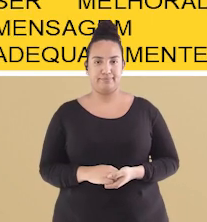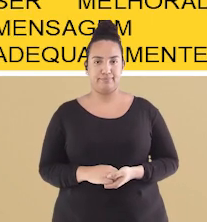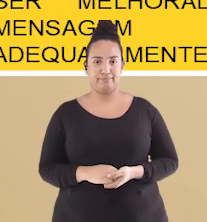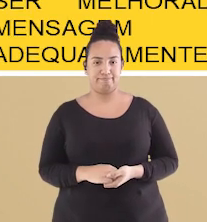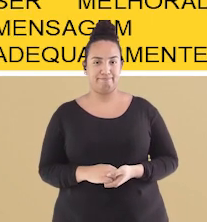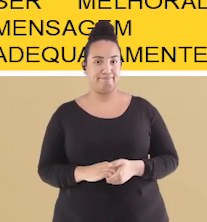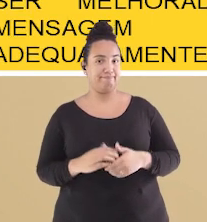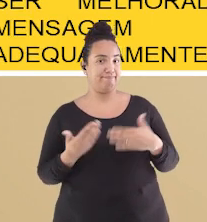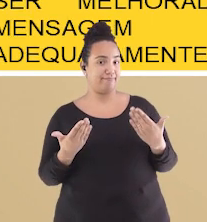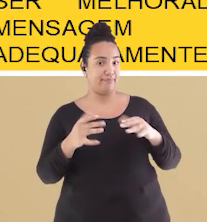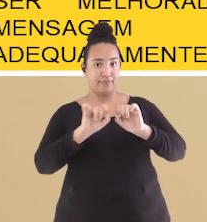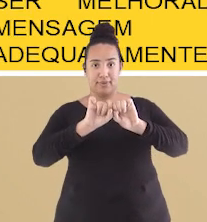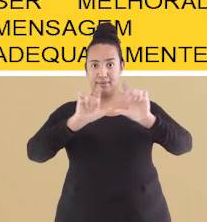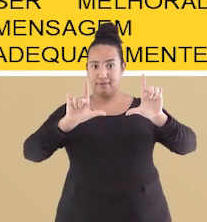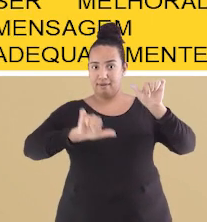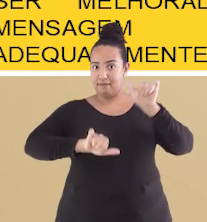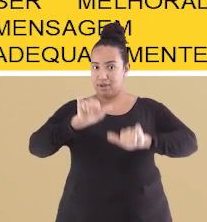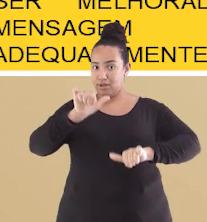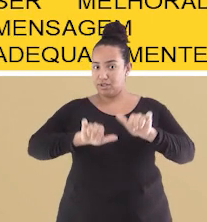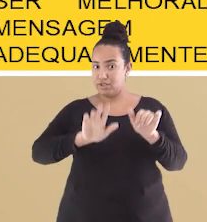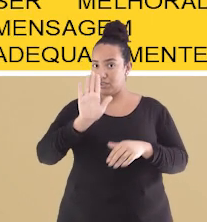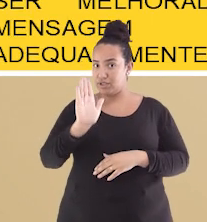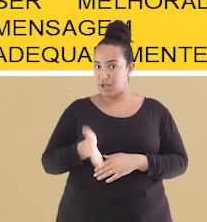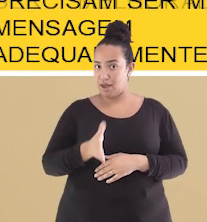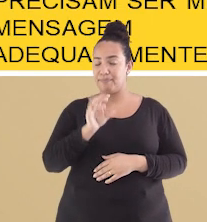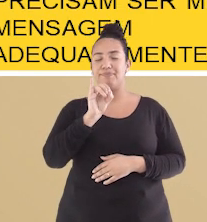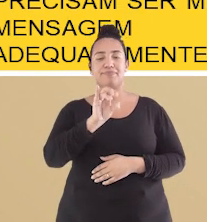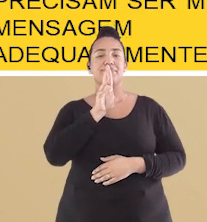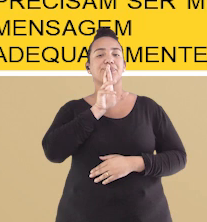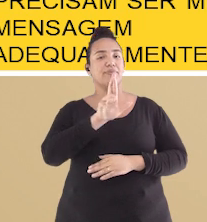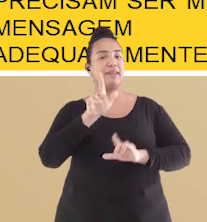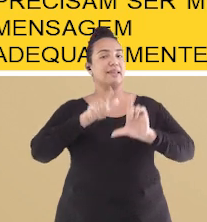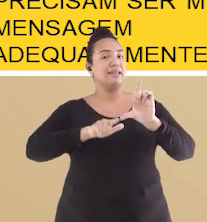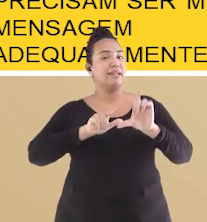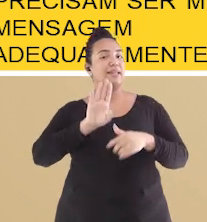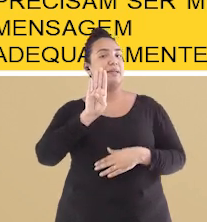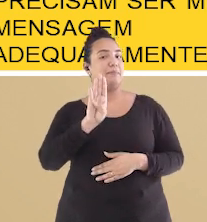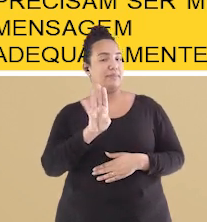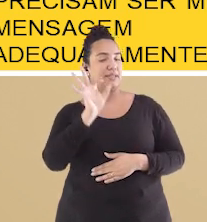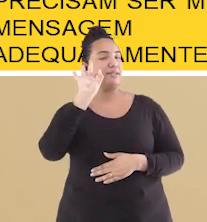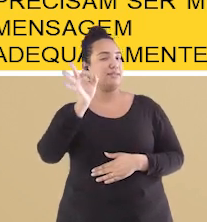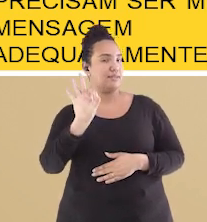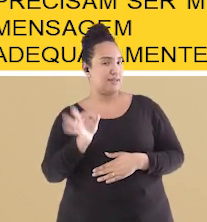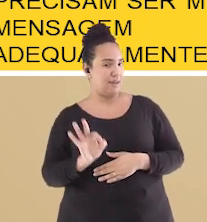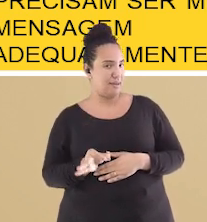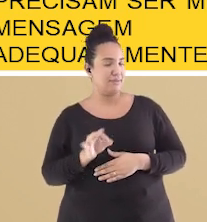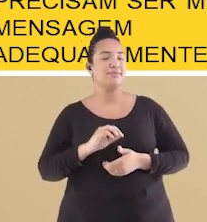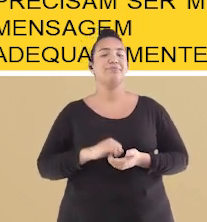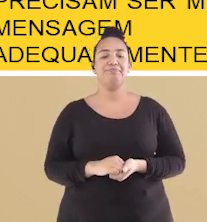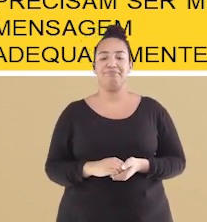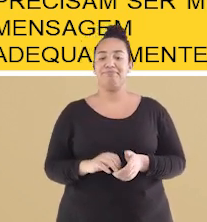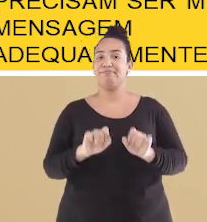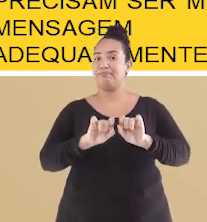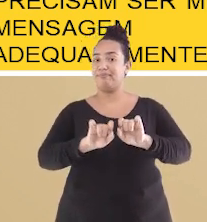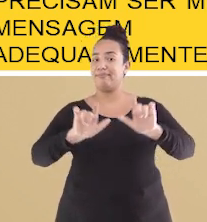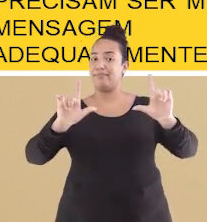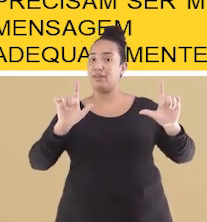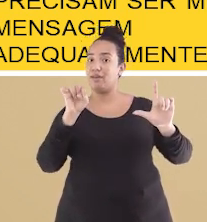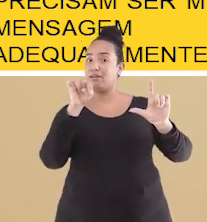Já analisou a placa? Quem respondeu a letra B acertou. A placa